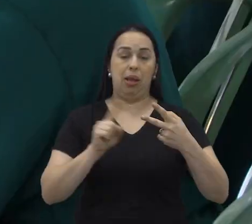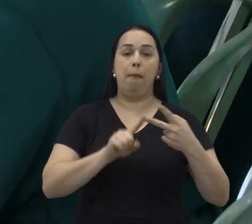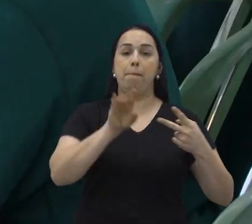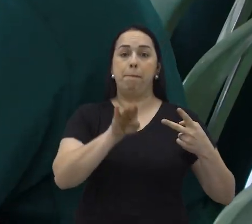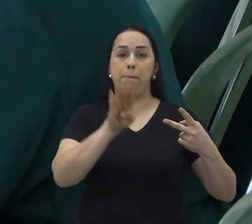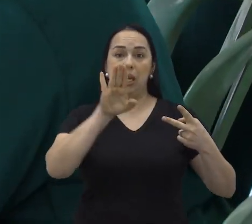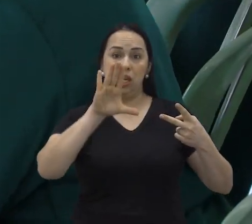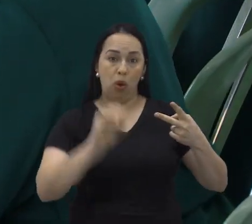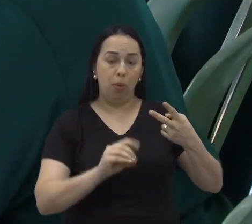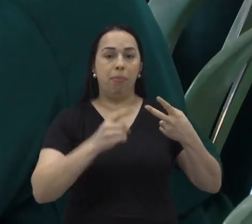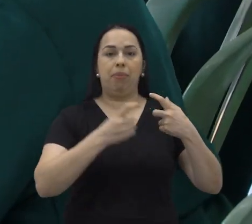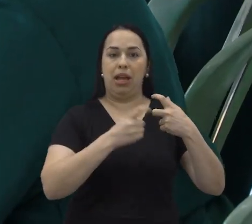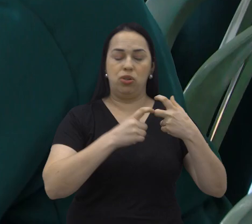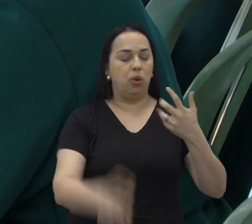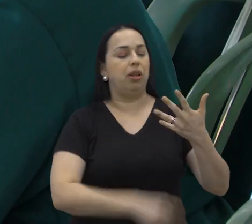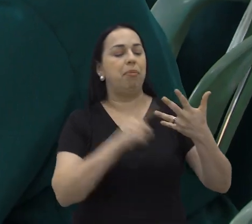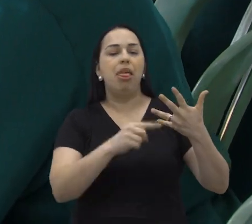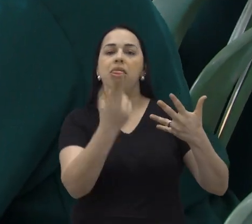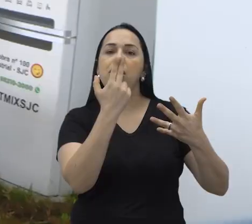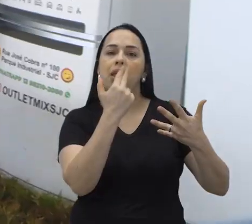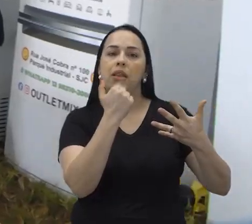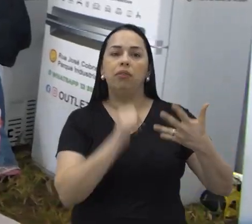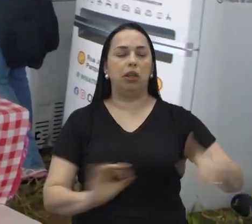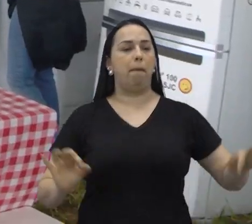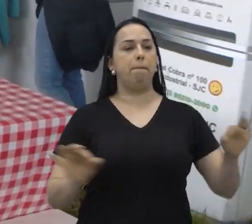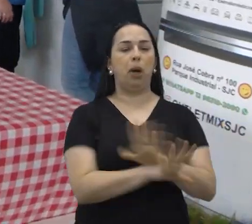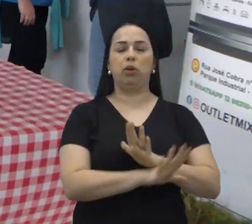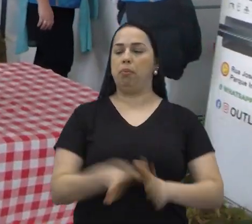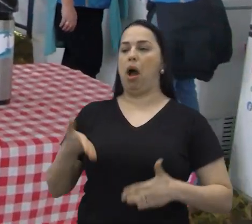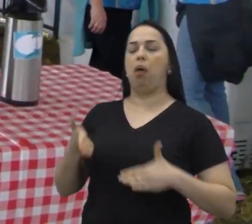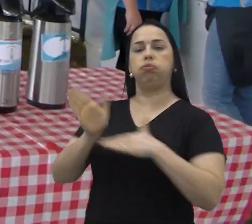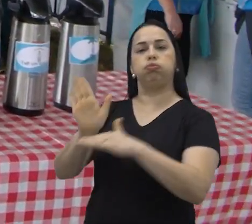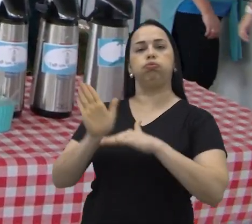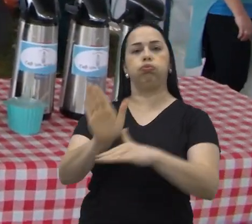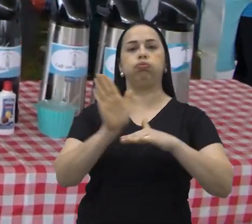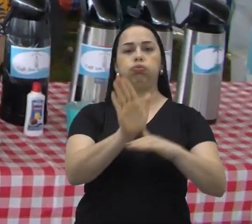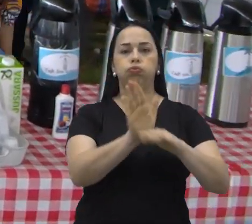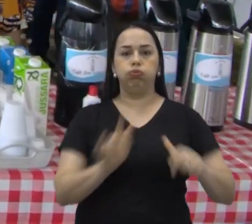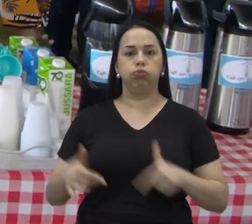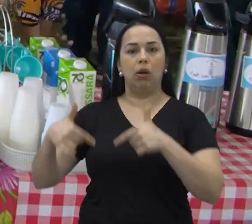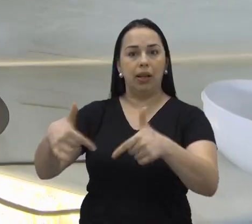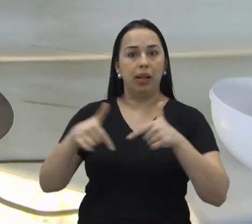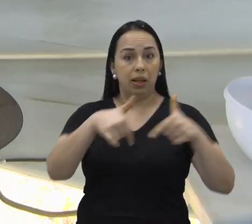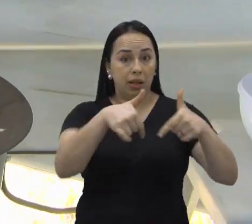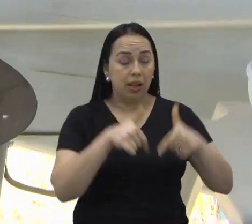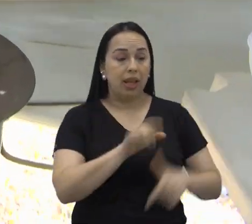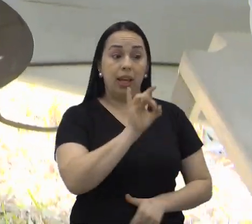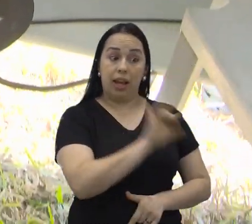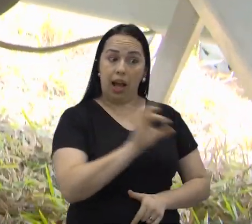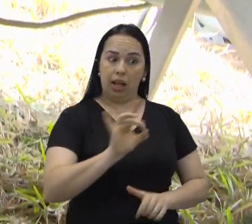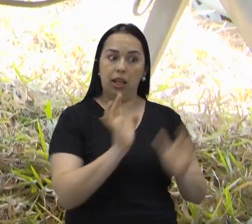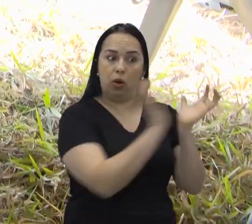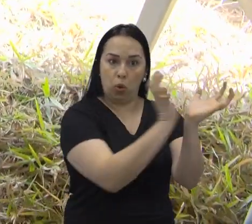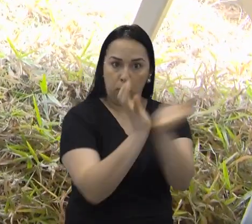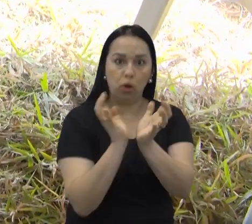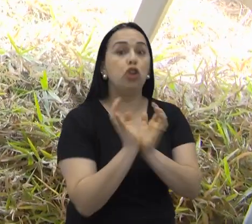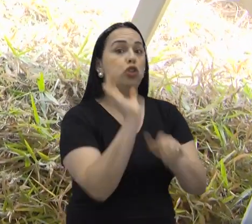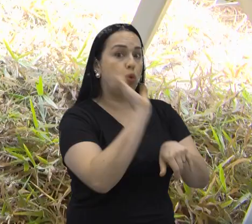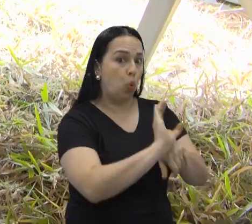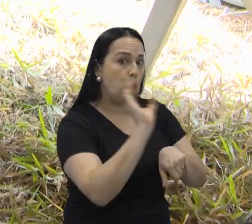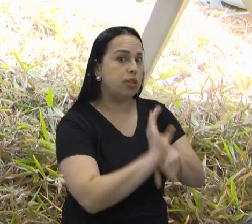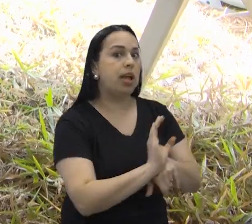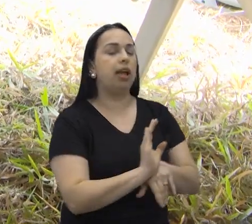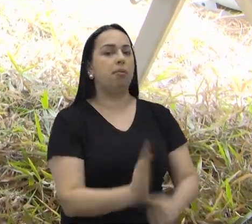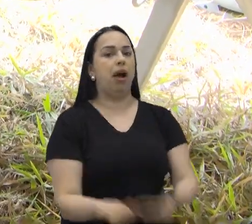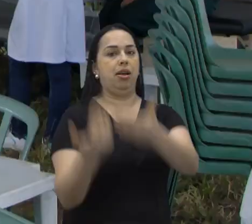medicina, biomedicina e nutrição estarão a postos para ajudar os fiéis. E cada curso tem uma